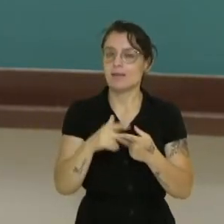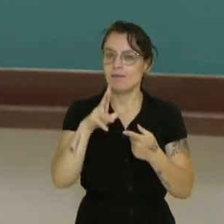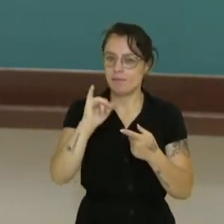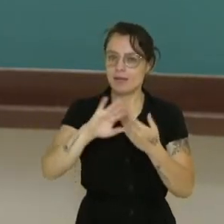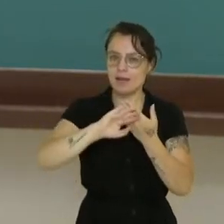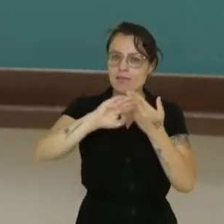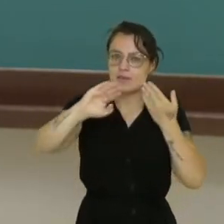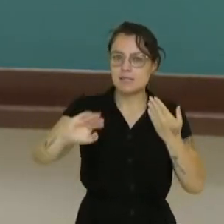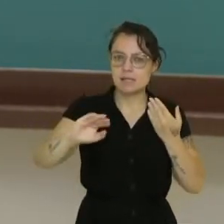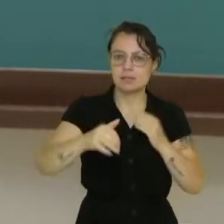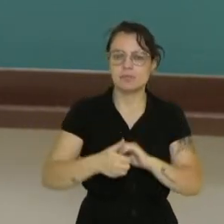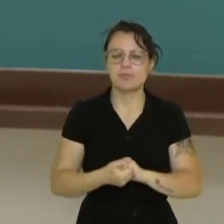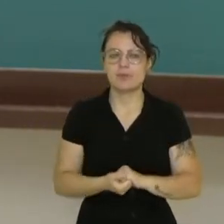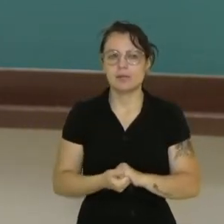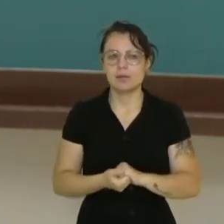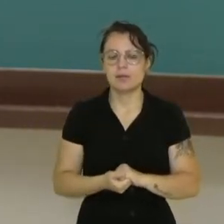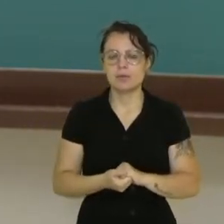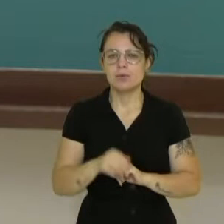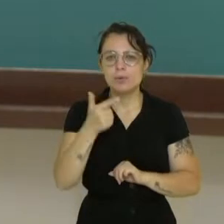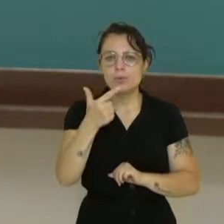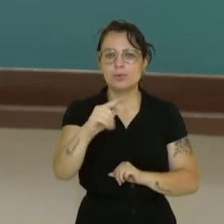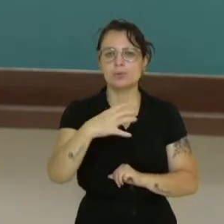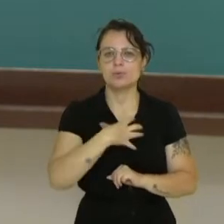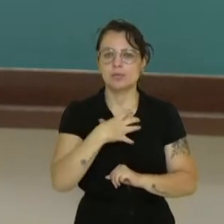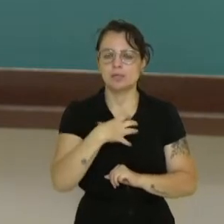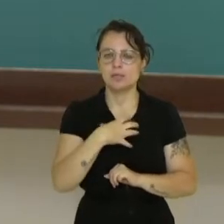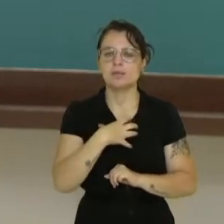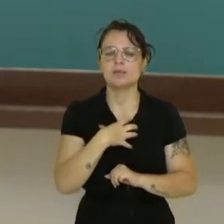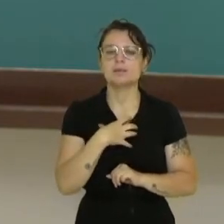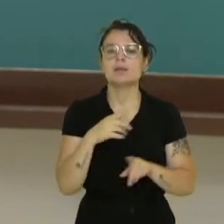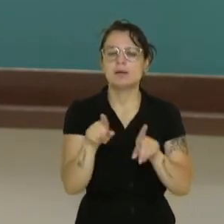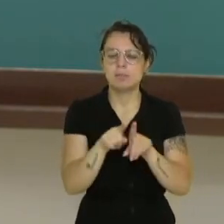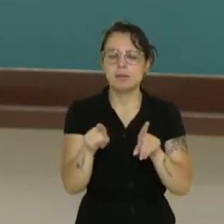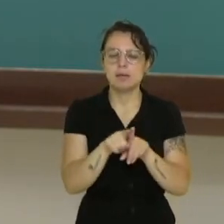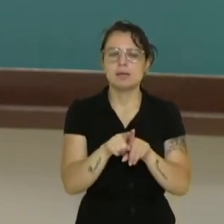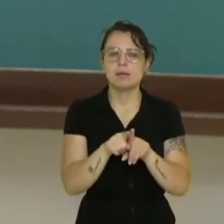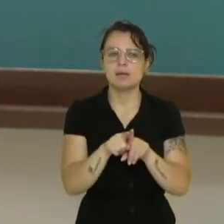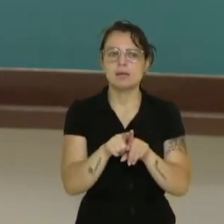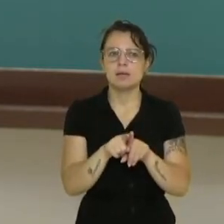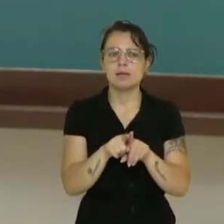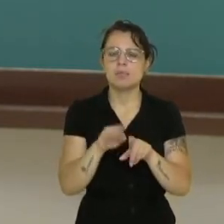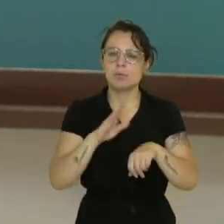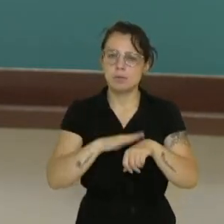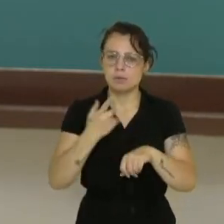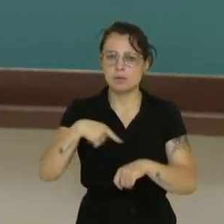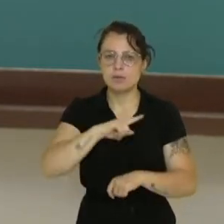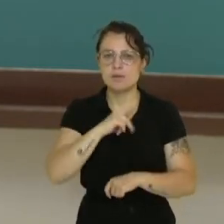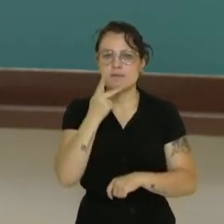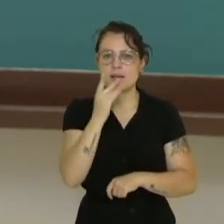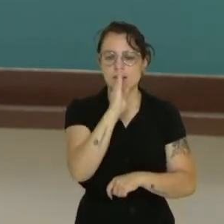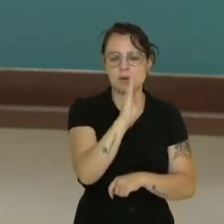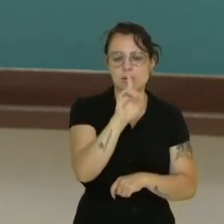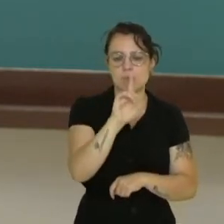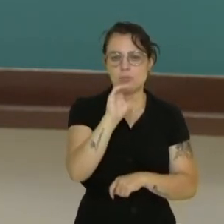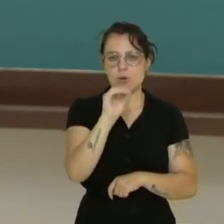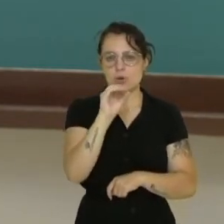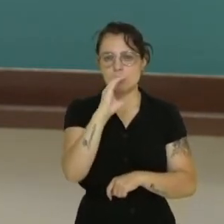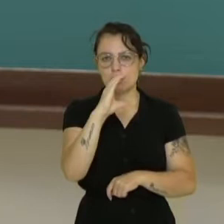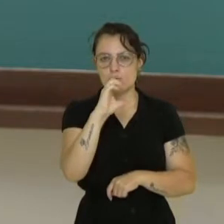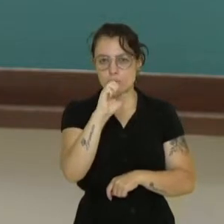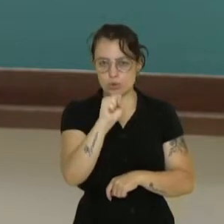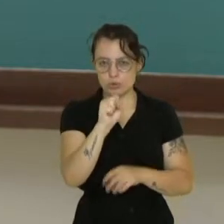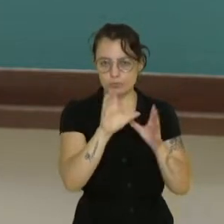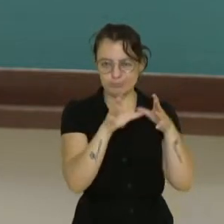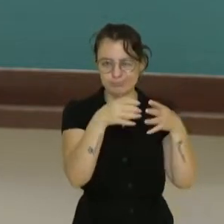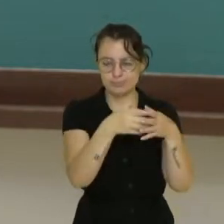afastado do bloco. Outra questão: geralmente, quando nós falamos de blocos econômicos, nós levamos em consideração